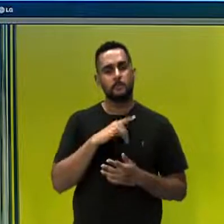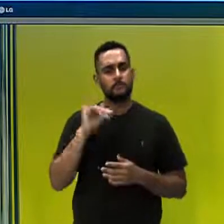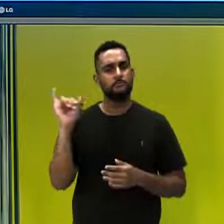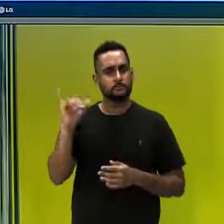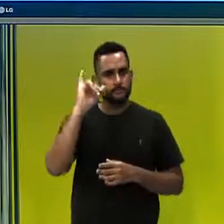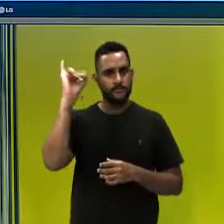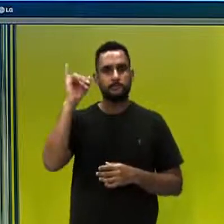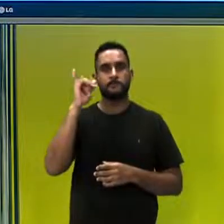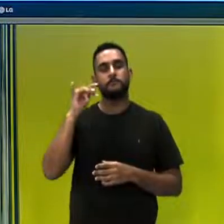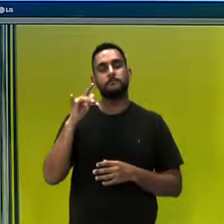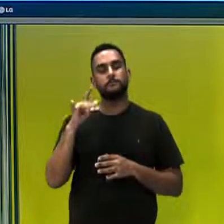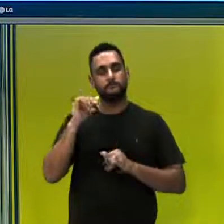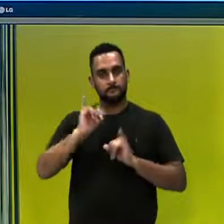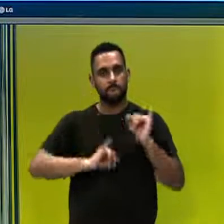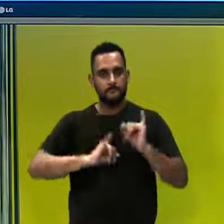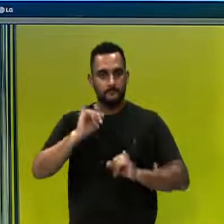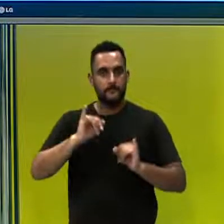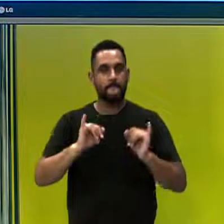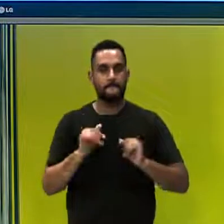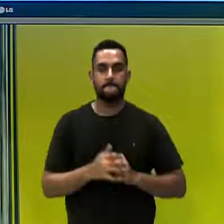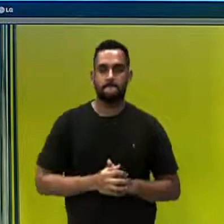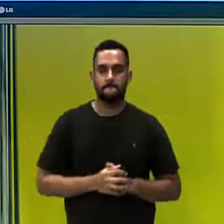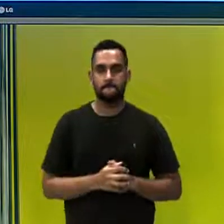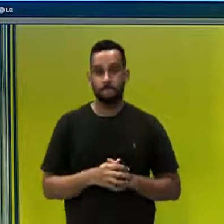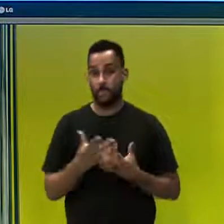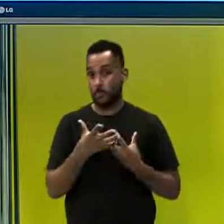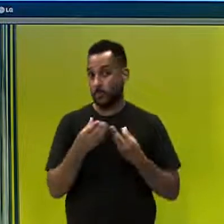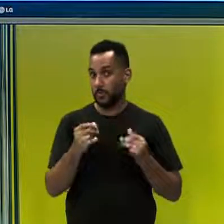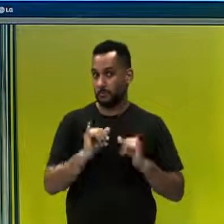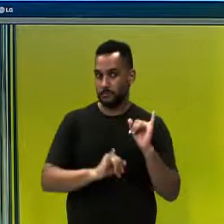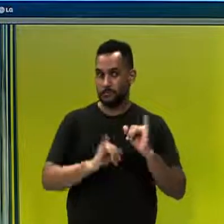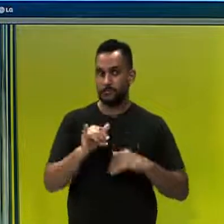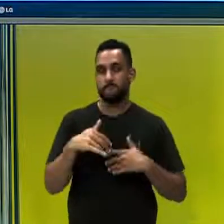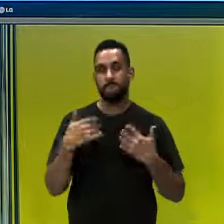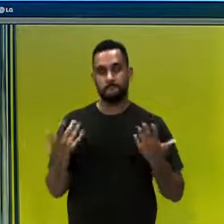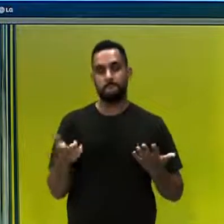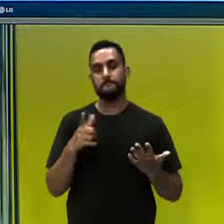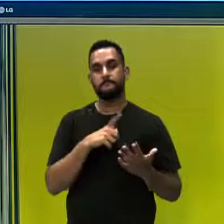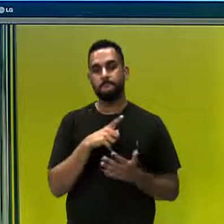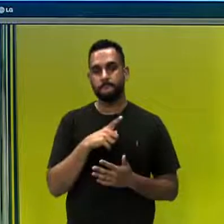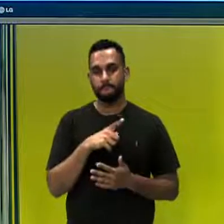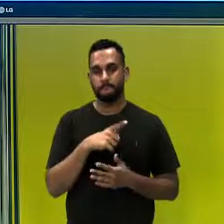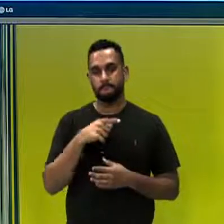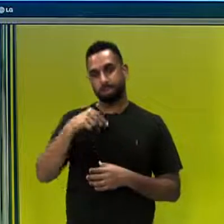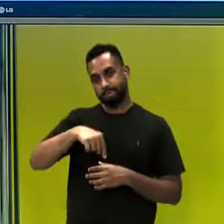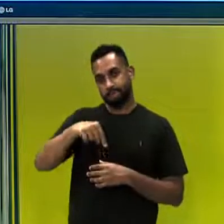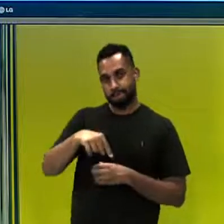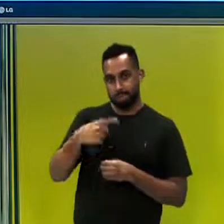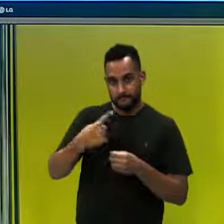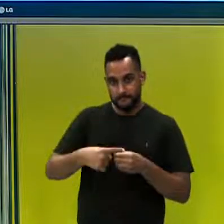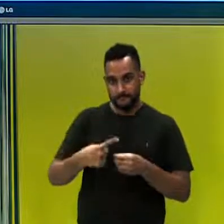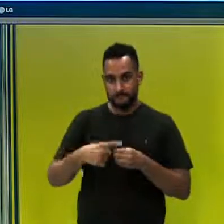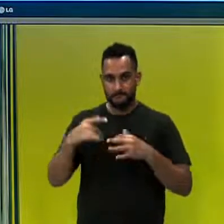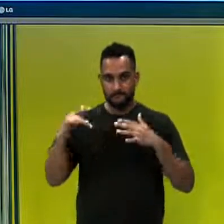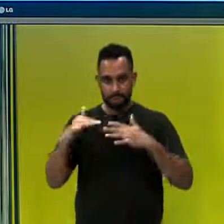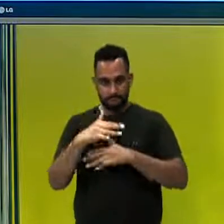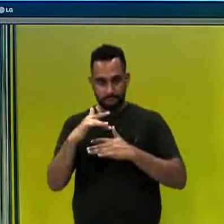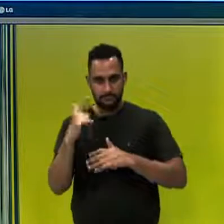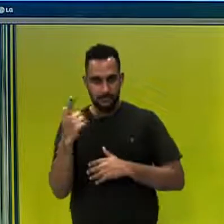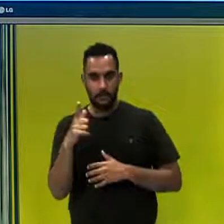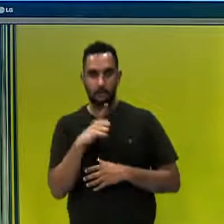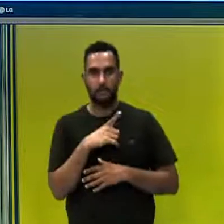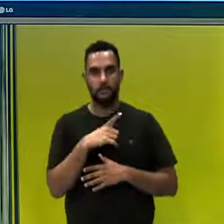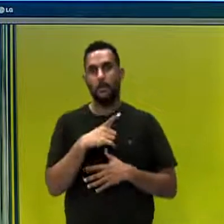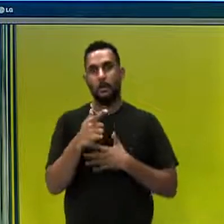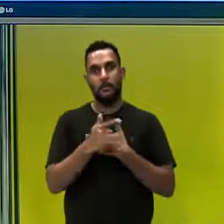importância industrial, tá certo? Então a gente vai ter essa múltipla funcionalidade para a nossa região metropolitana e para a